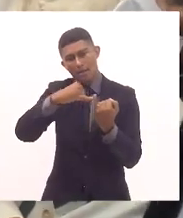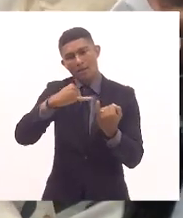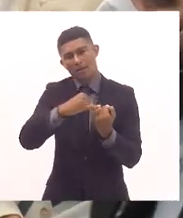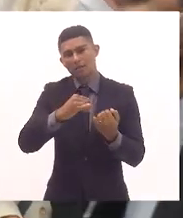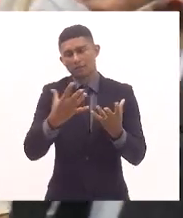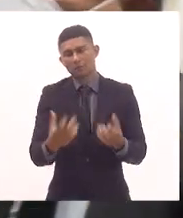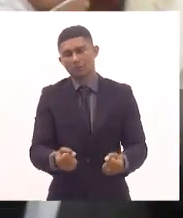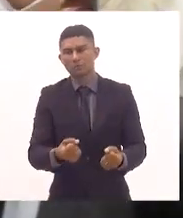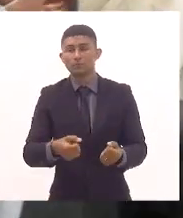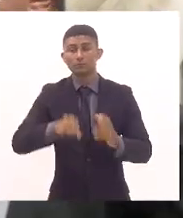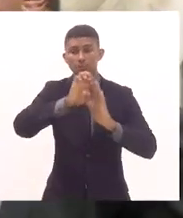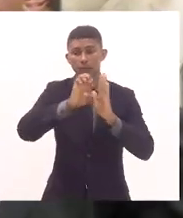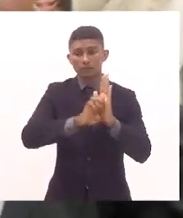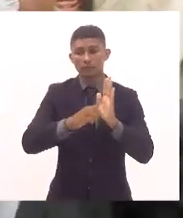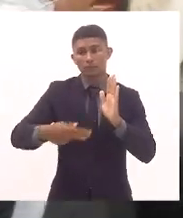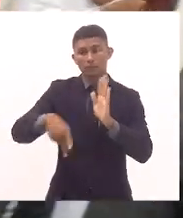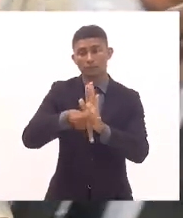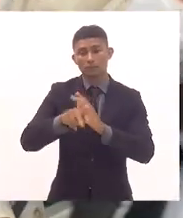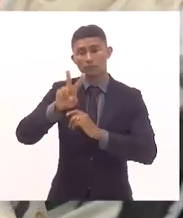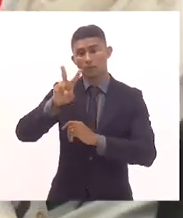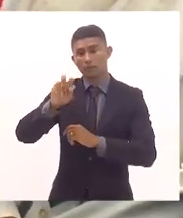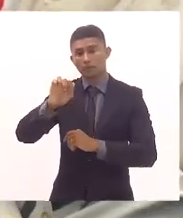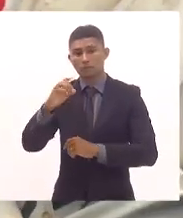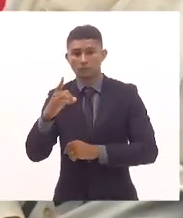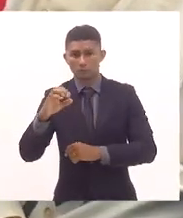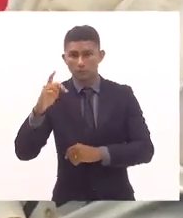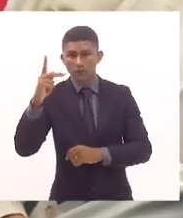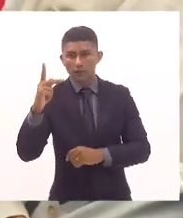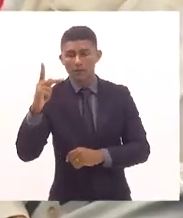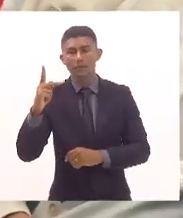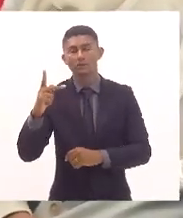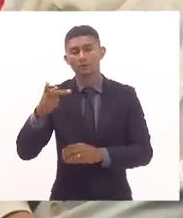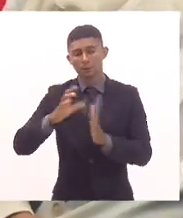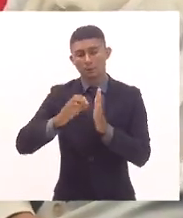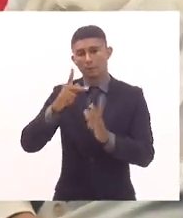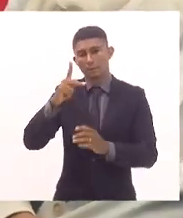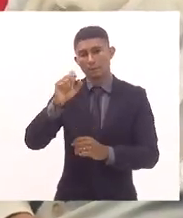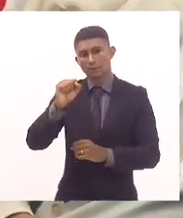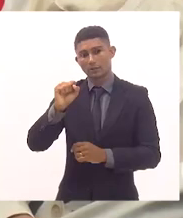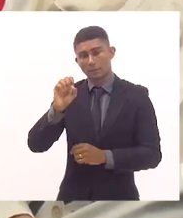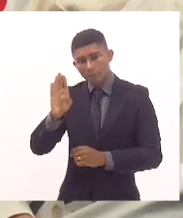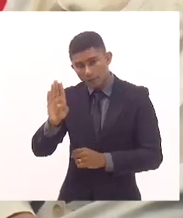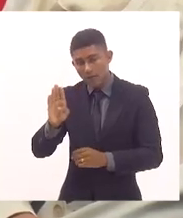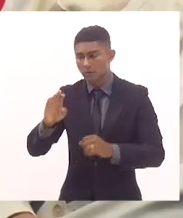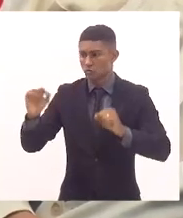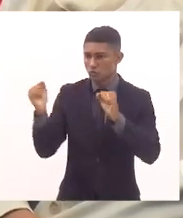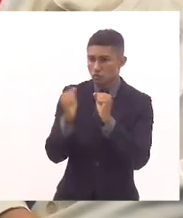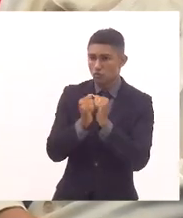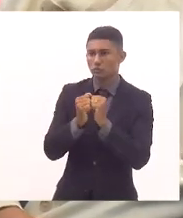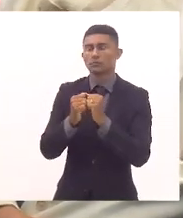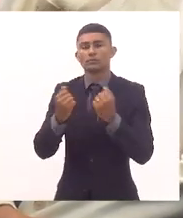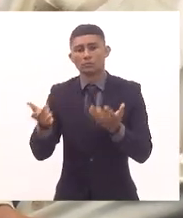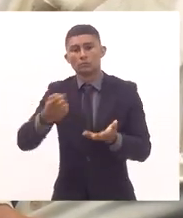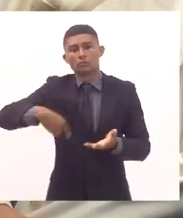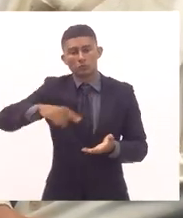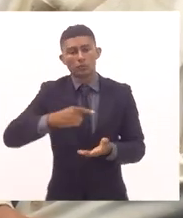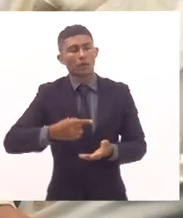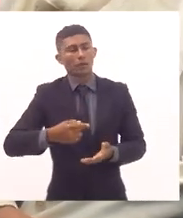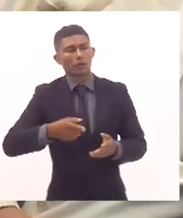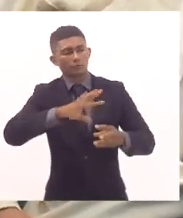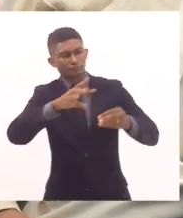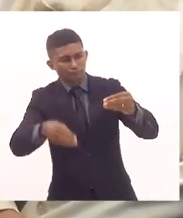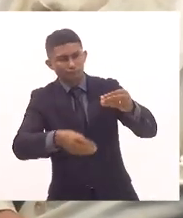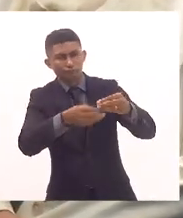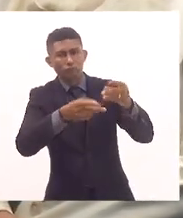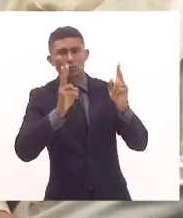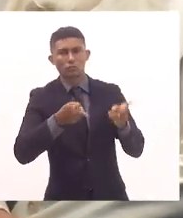né, do companheiro Valdec, do PSB, que a gente junto aqui fez esse movimento de defesa, a gente manteve esse destaque para registrar esse